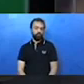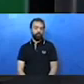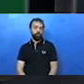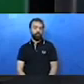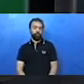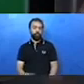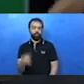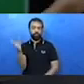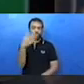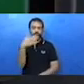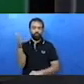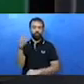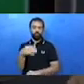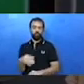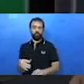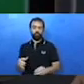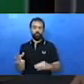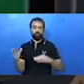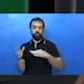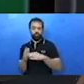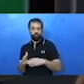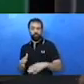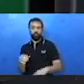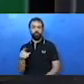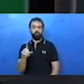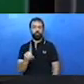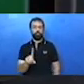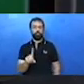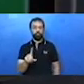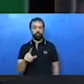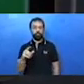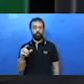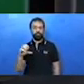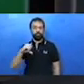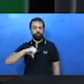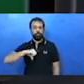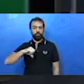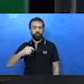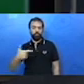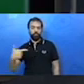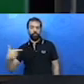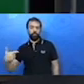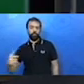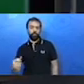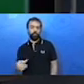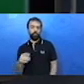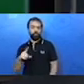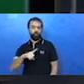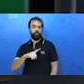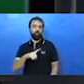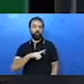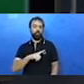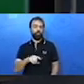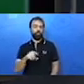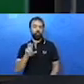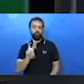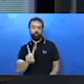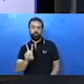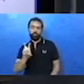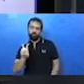do Brasil, de 1942 a 1977, há 25